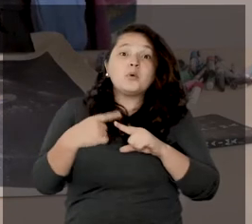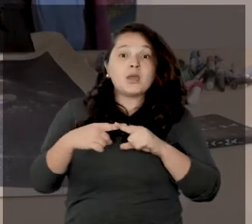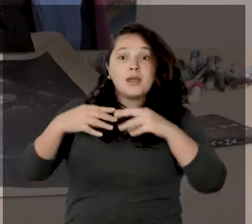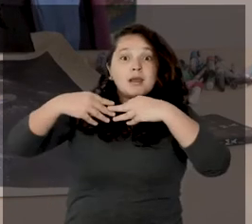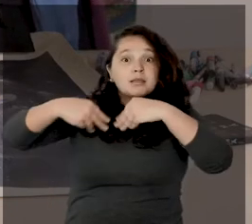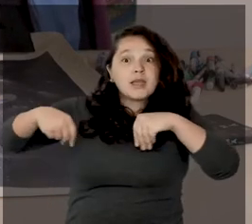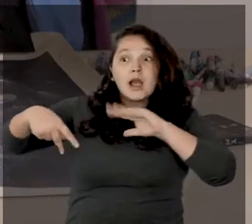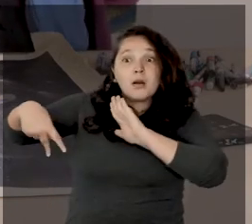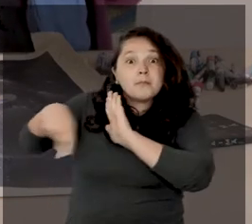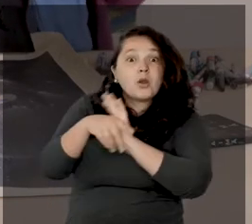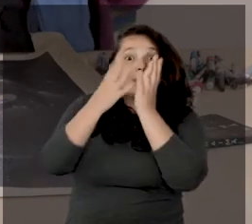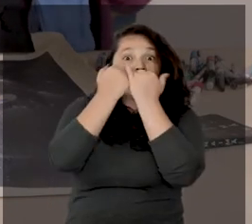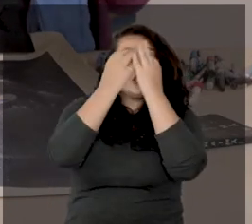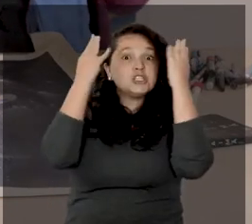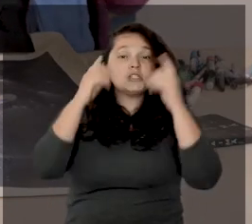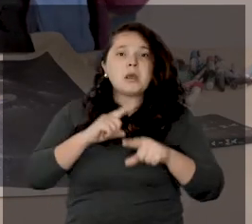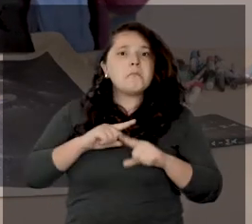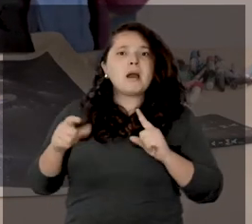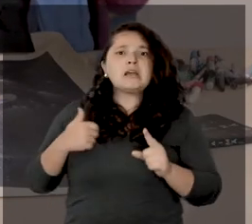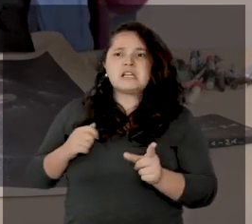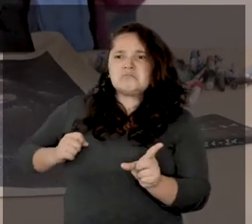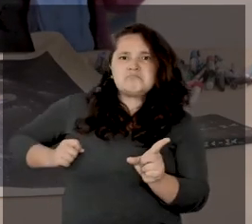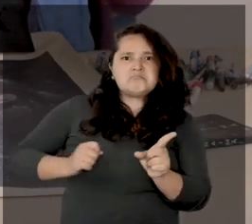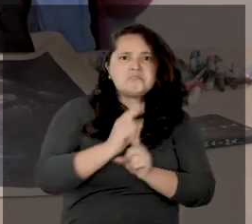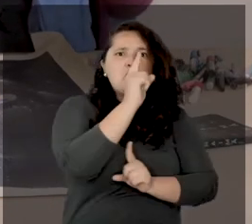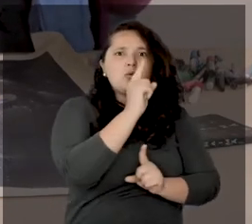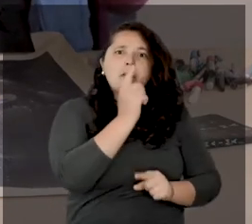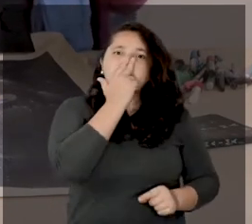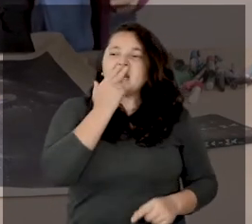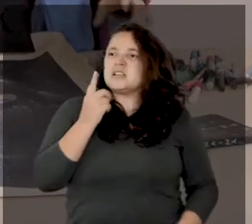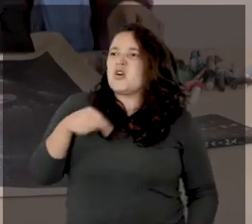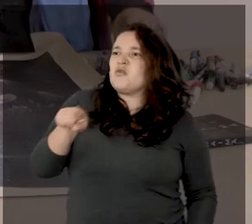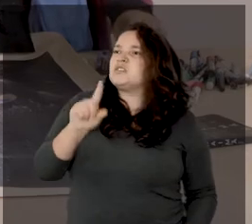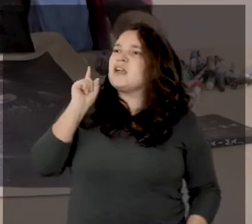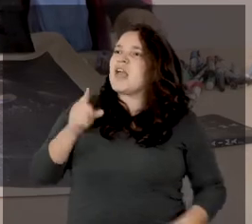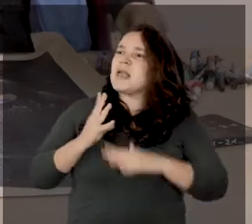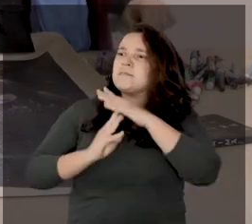Serem tidos como imigrantes ou alienígenas dentro do seu próprio território.